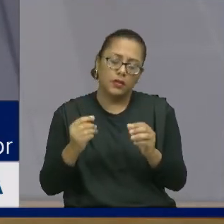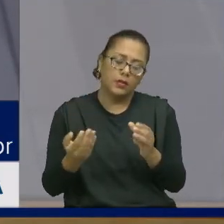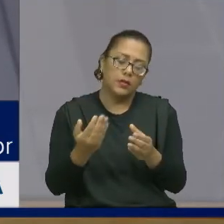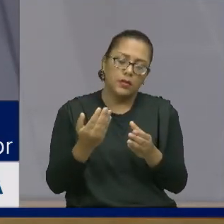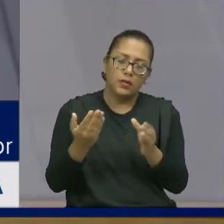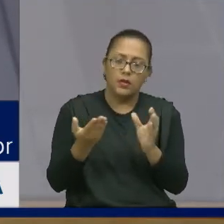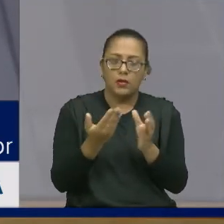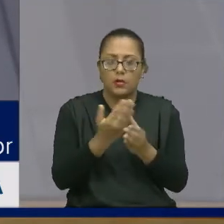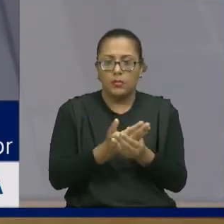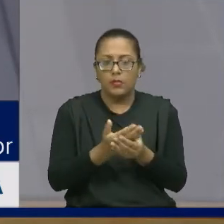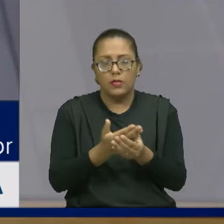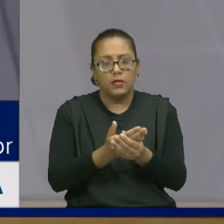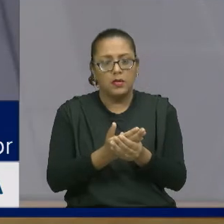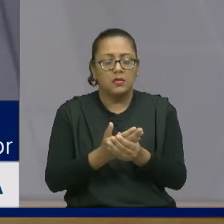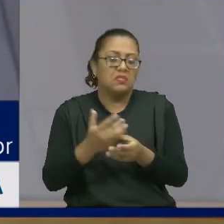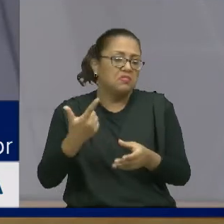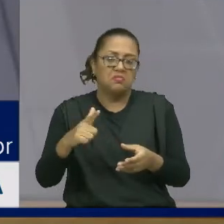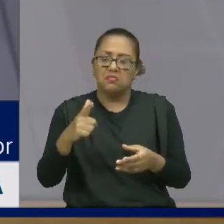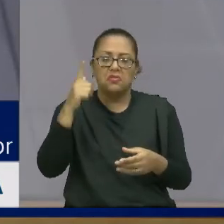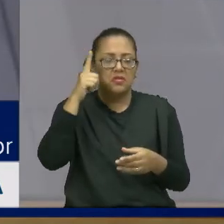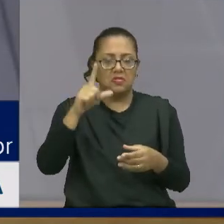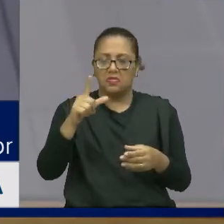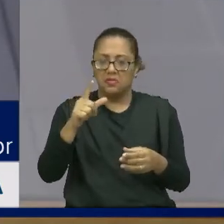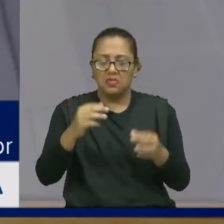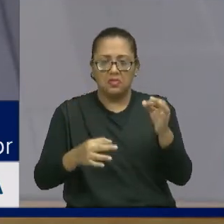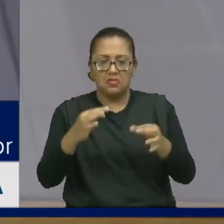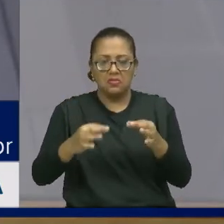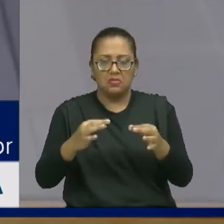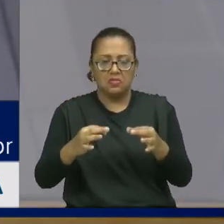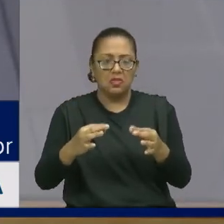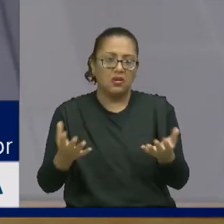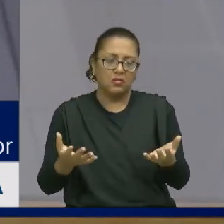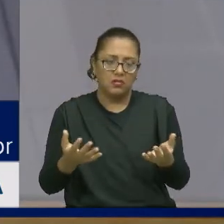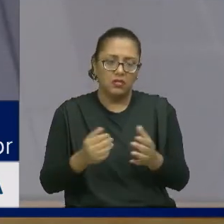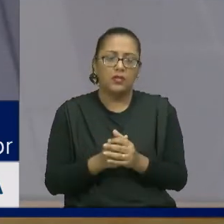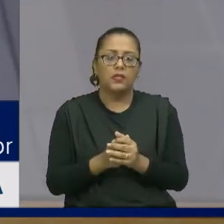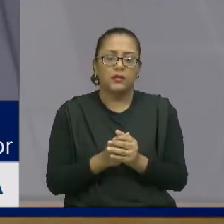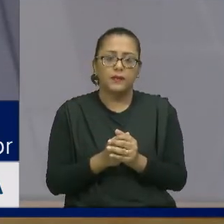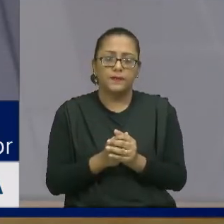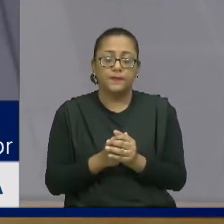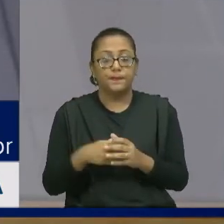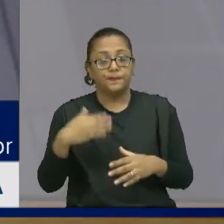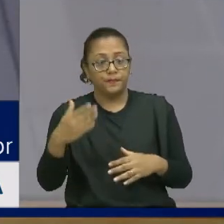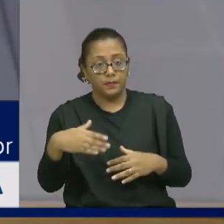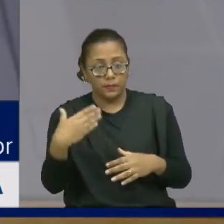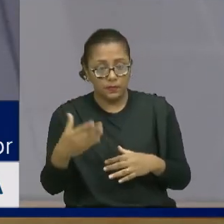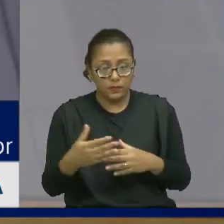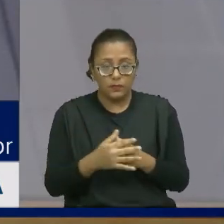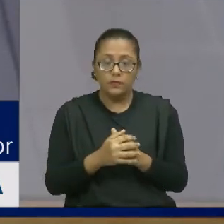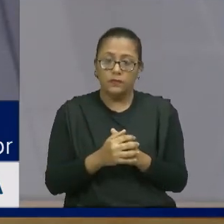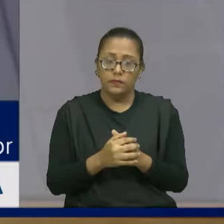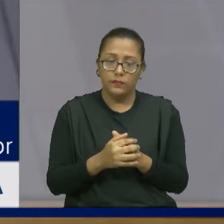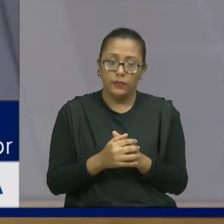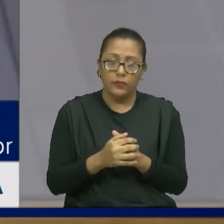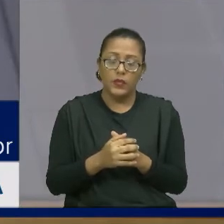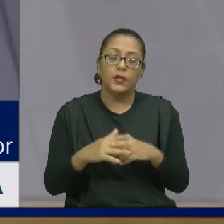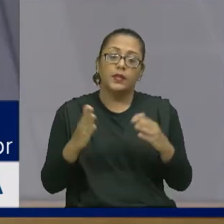providos em primeira instância administrativas. Contudo, esse órgão